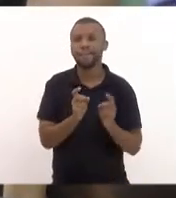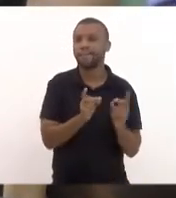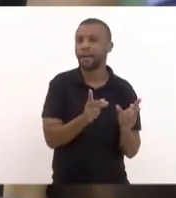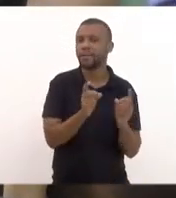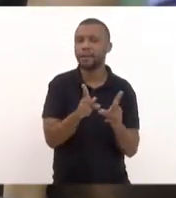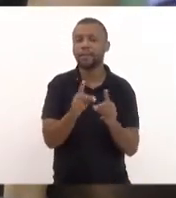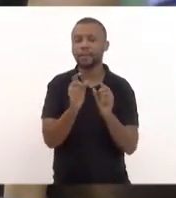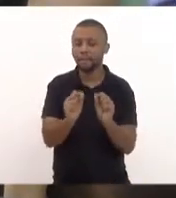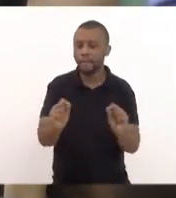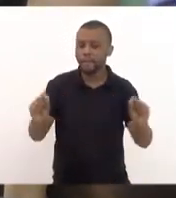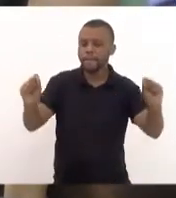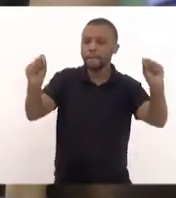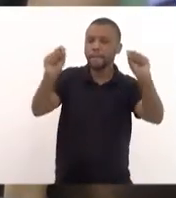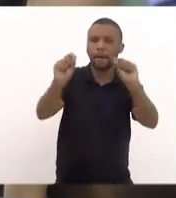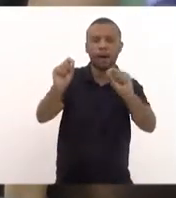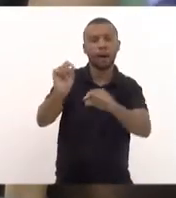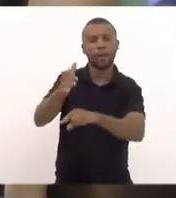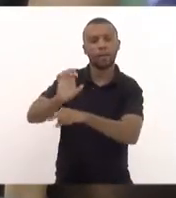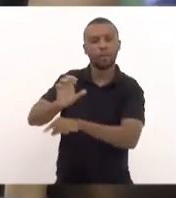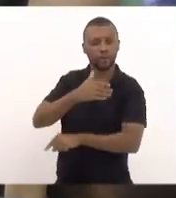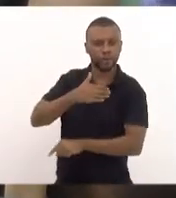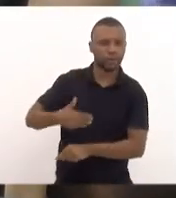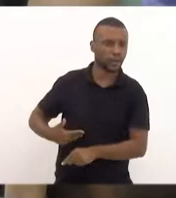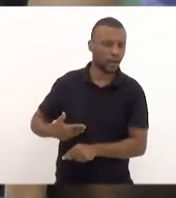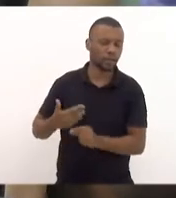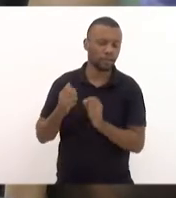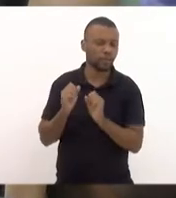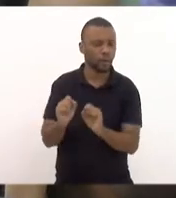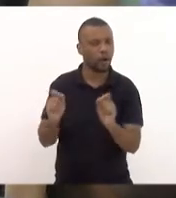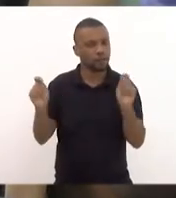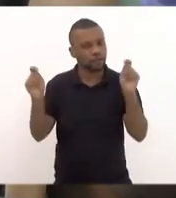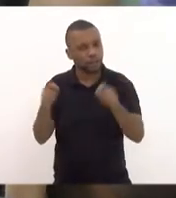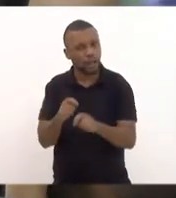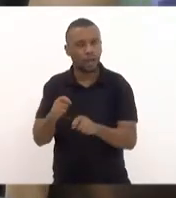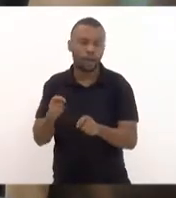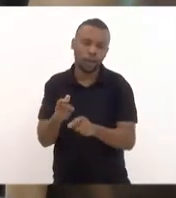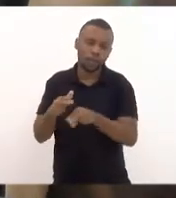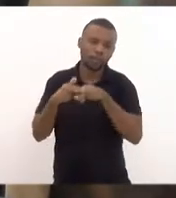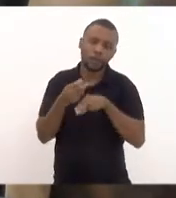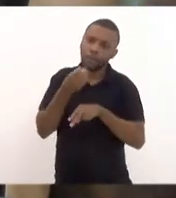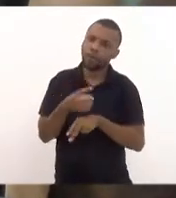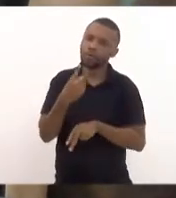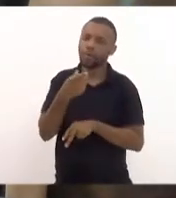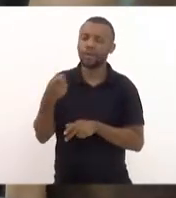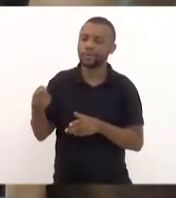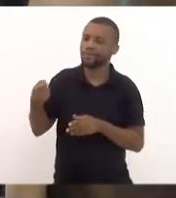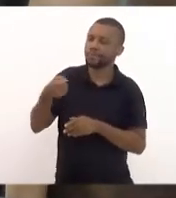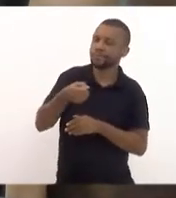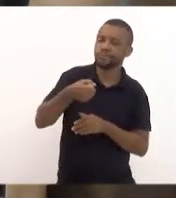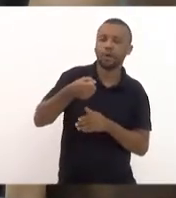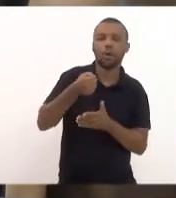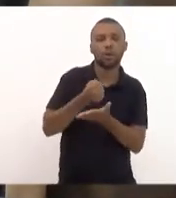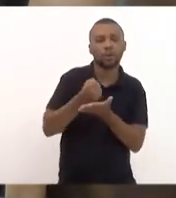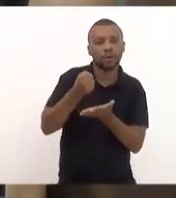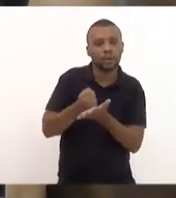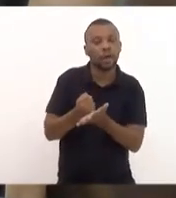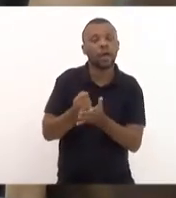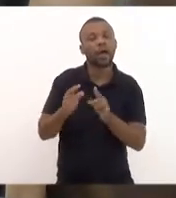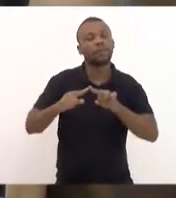precisa ampliar, e a indústria gera um emprego com bons salários, né? Então, a gente precisa ampliar a